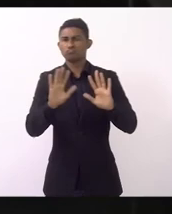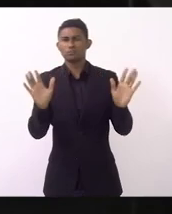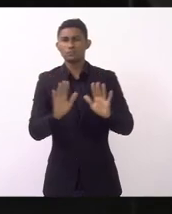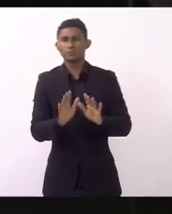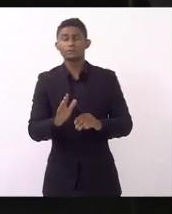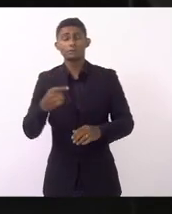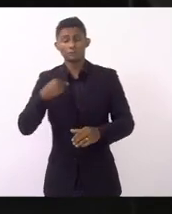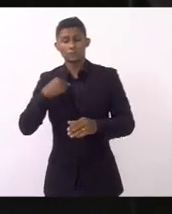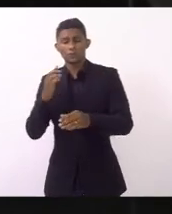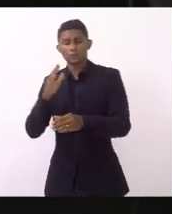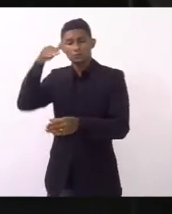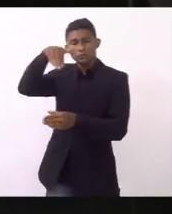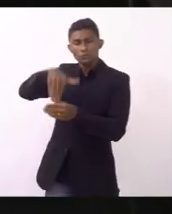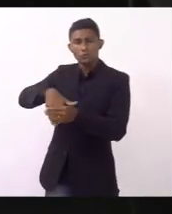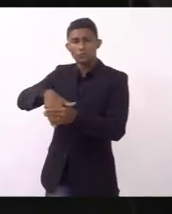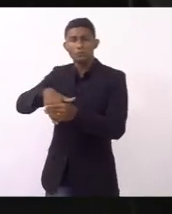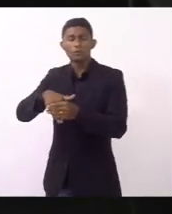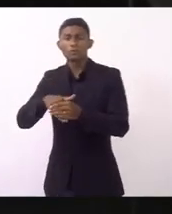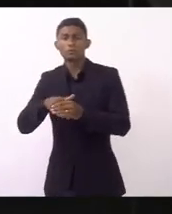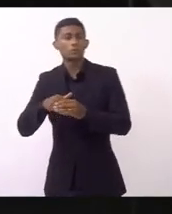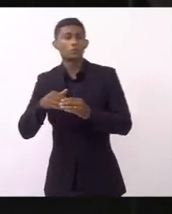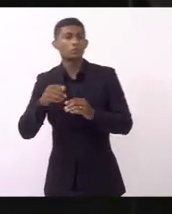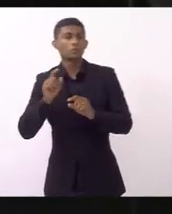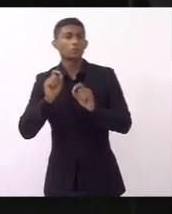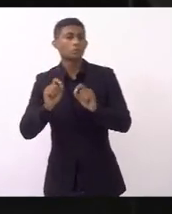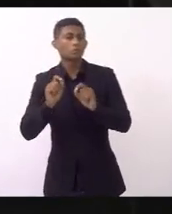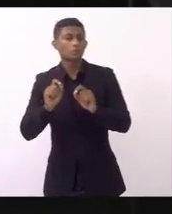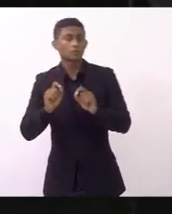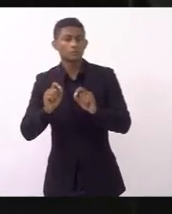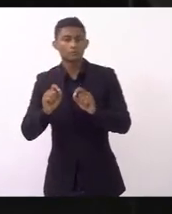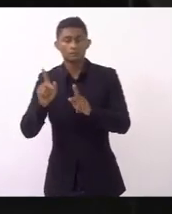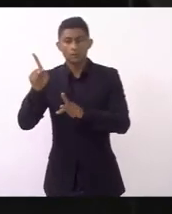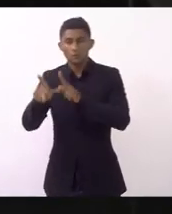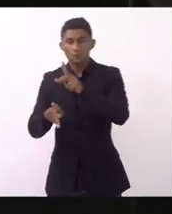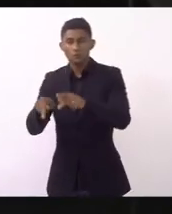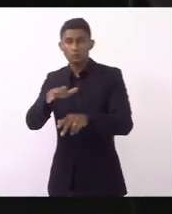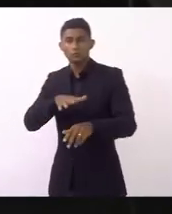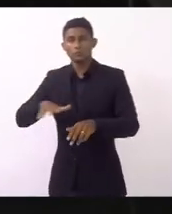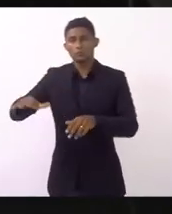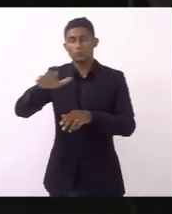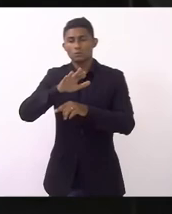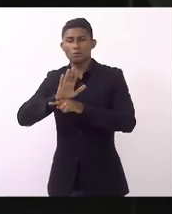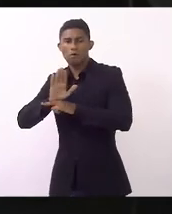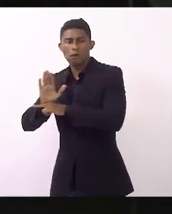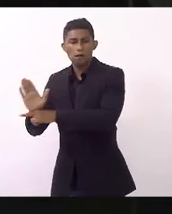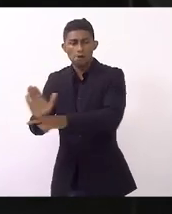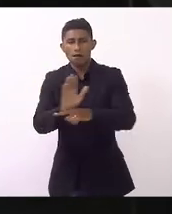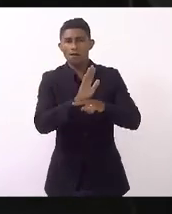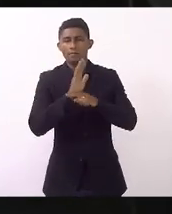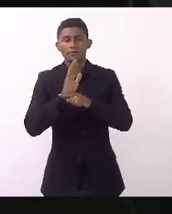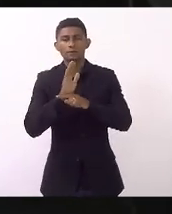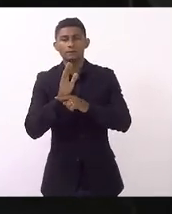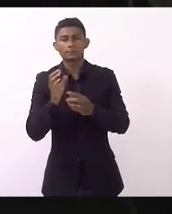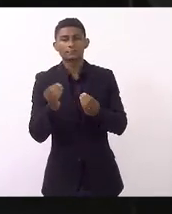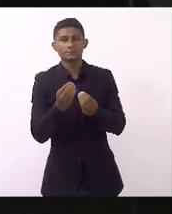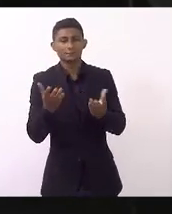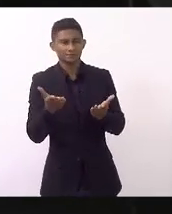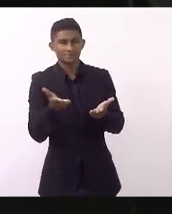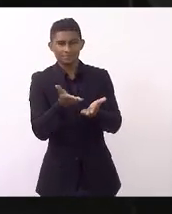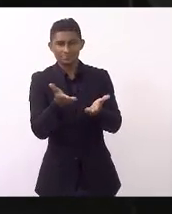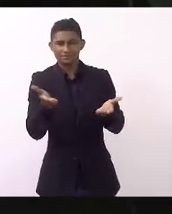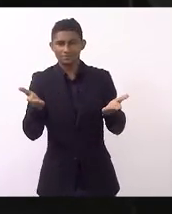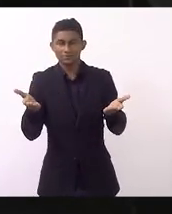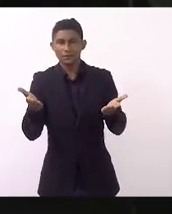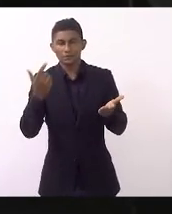a favor da população para o término das apreensões arbitrárias